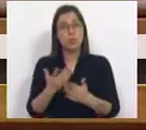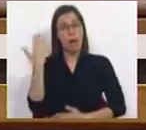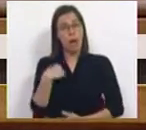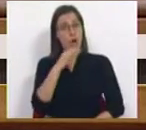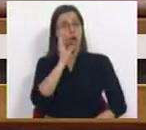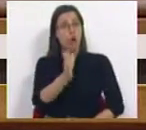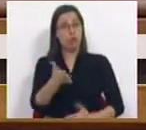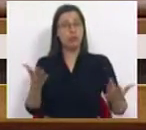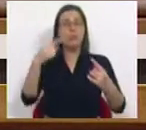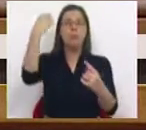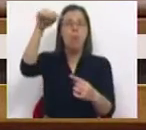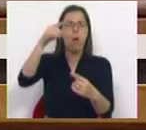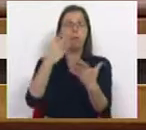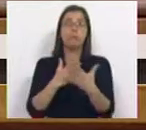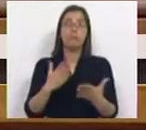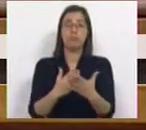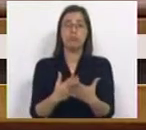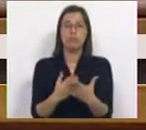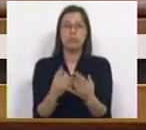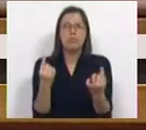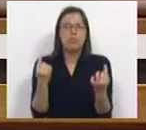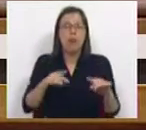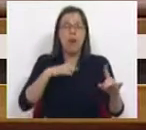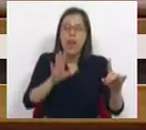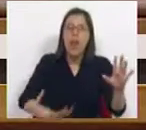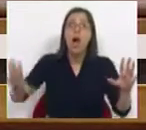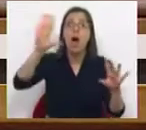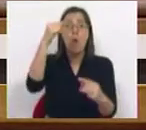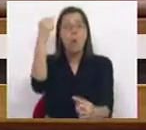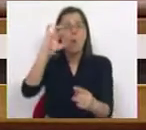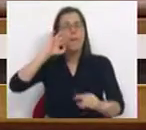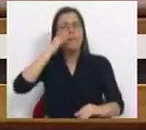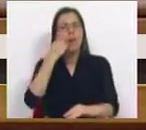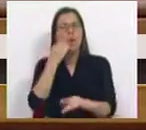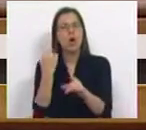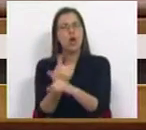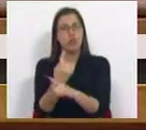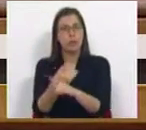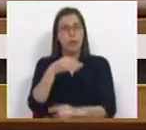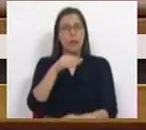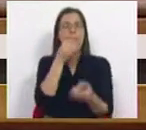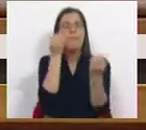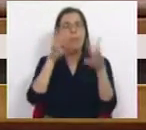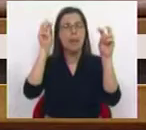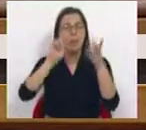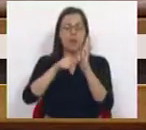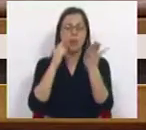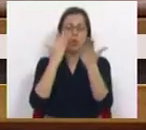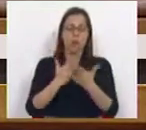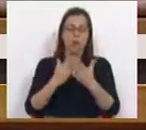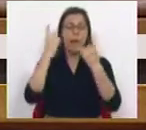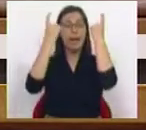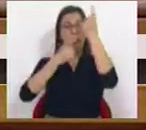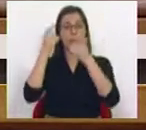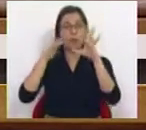pouco já referi, o único estudo exclusivamente nacional sobre o desperdício alimentar é o PERDA, Projeto de Estudos e